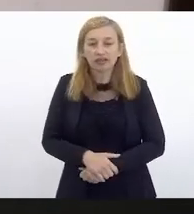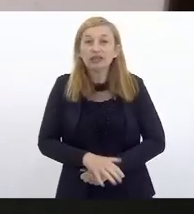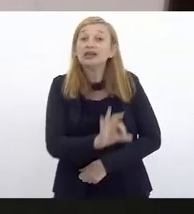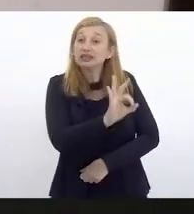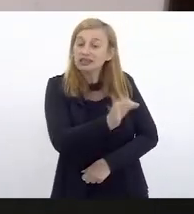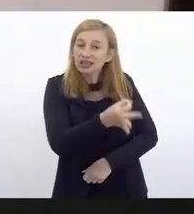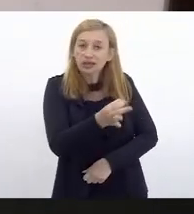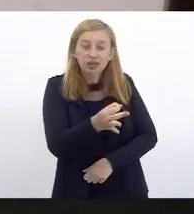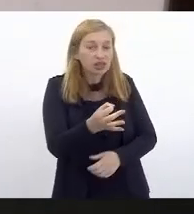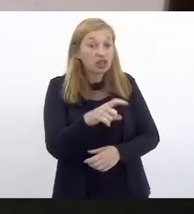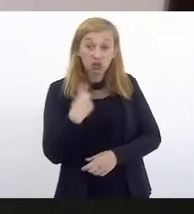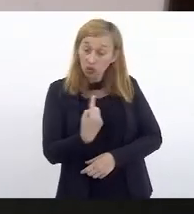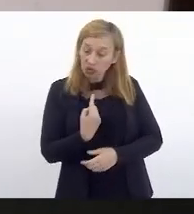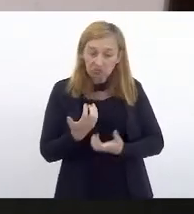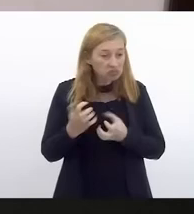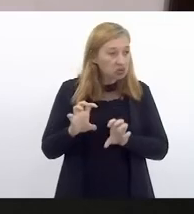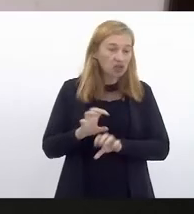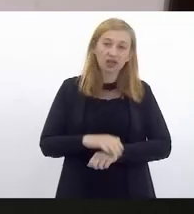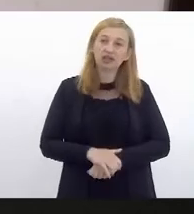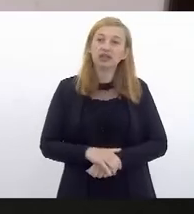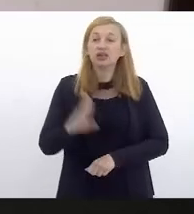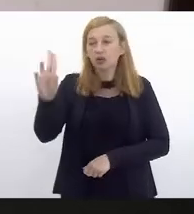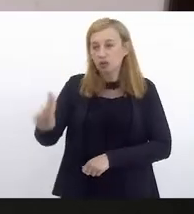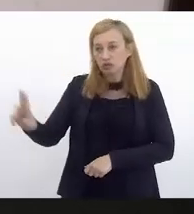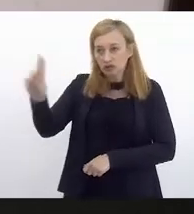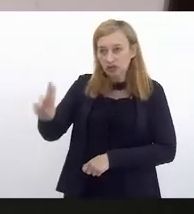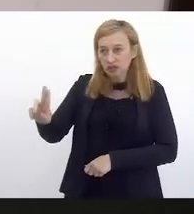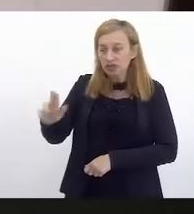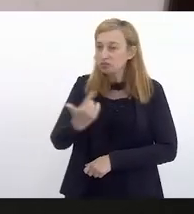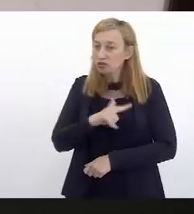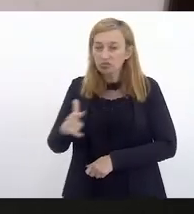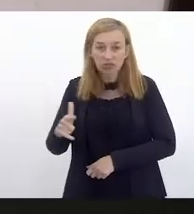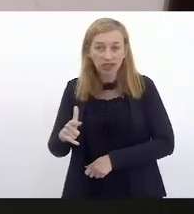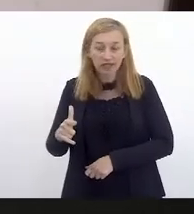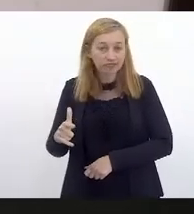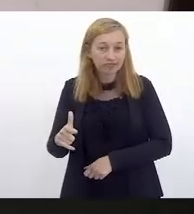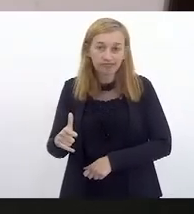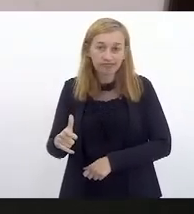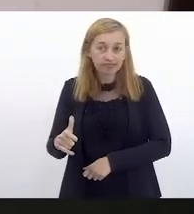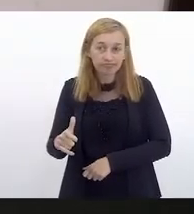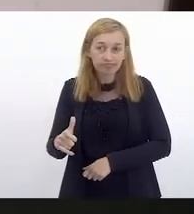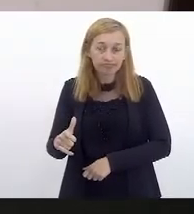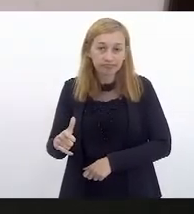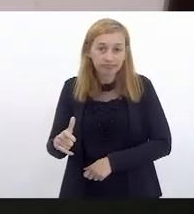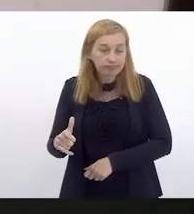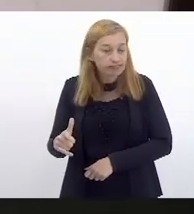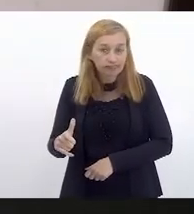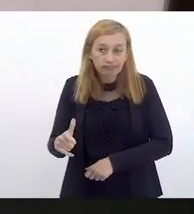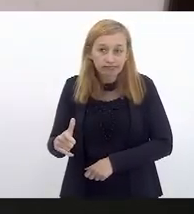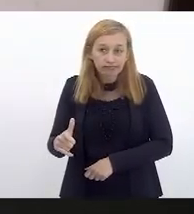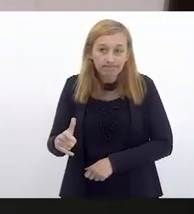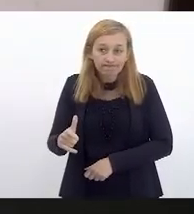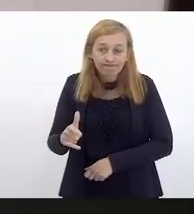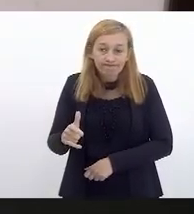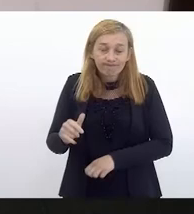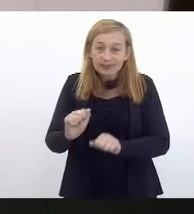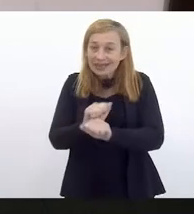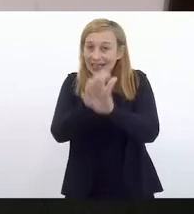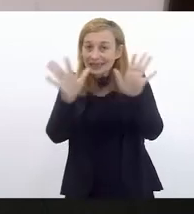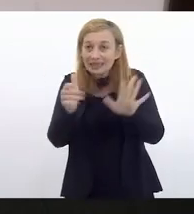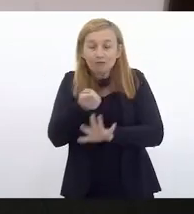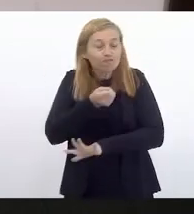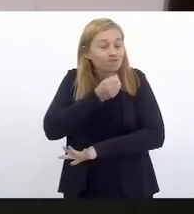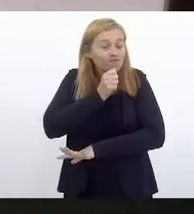exatamente o que a gente não quer. As universidades não têm assento, não têm nenhuma transparência,